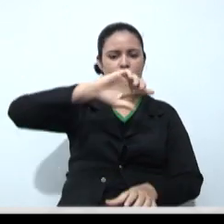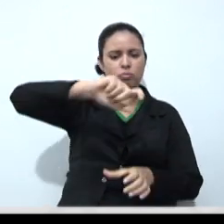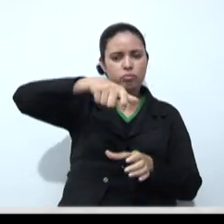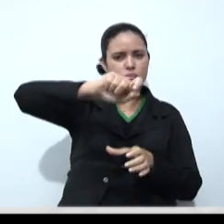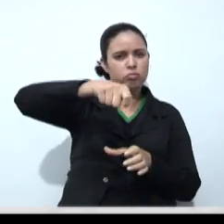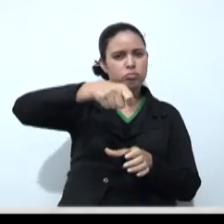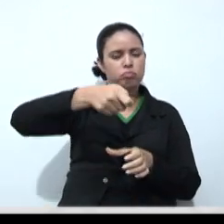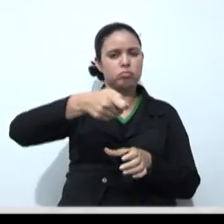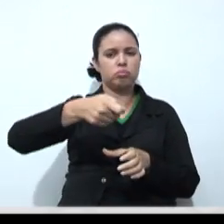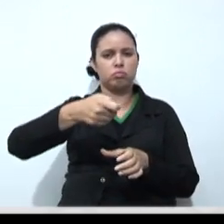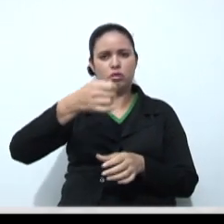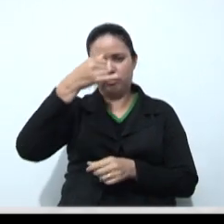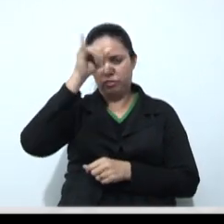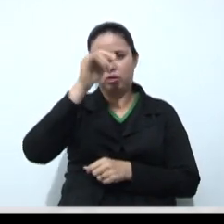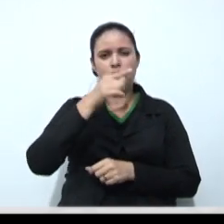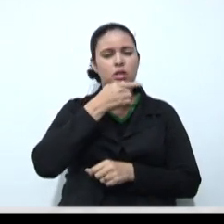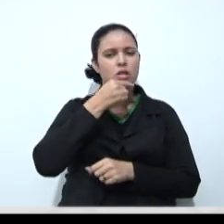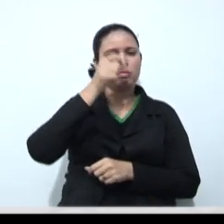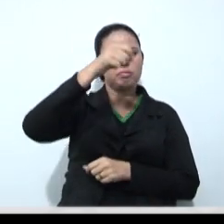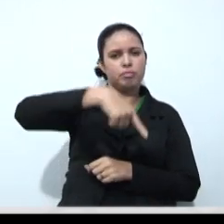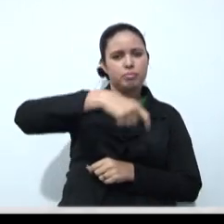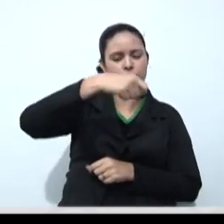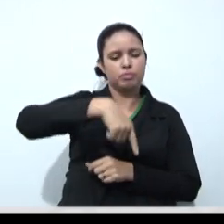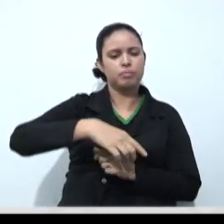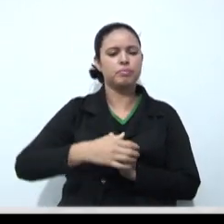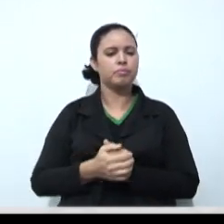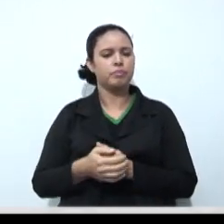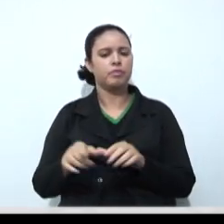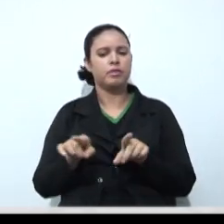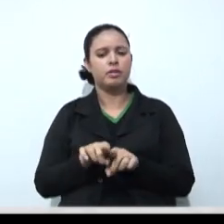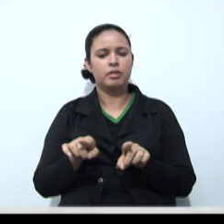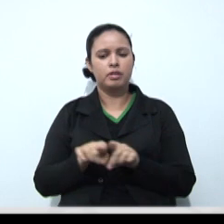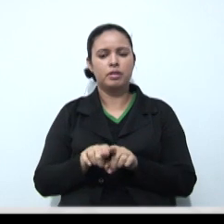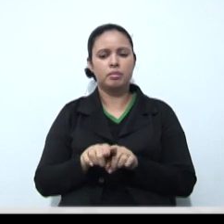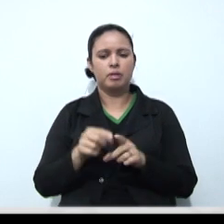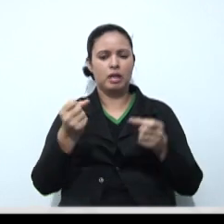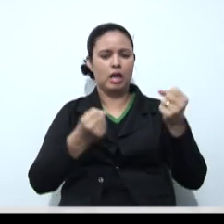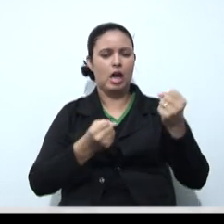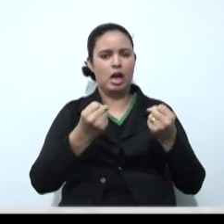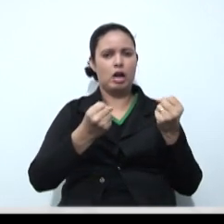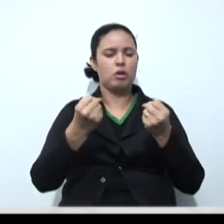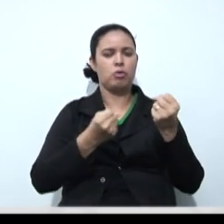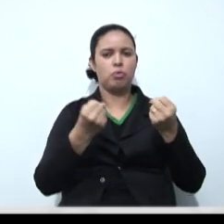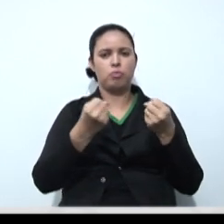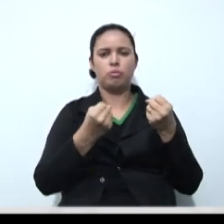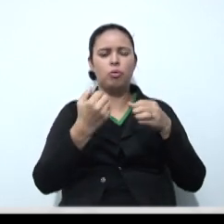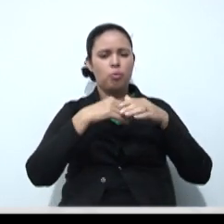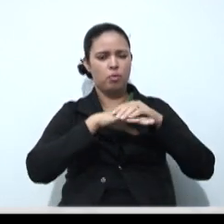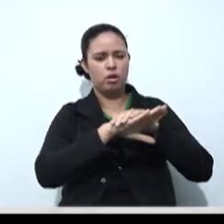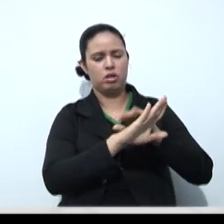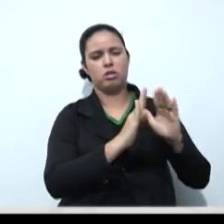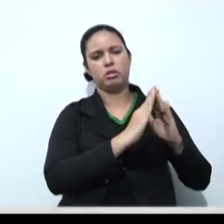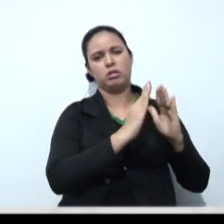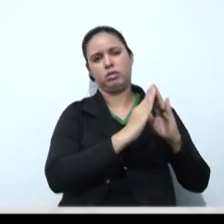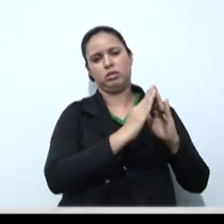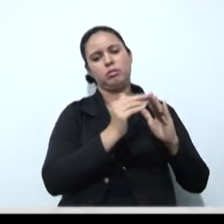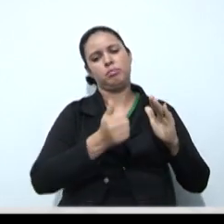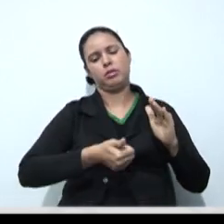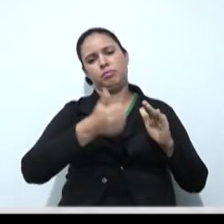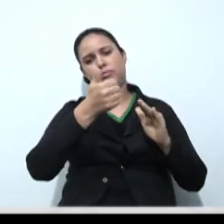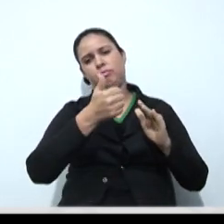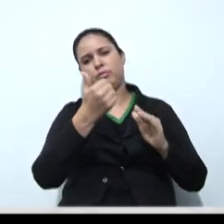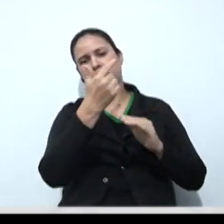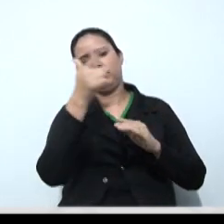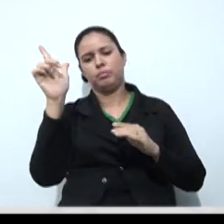Reduzir o consumo de energia elétrica, evitar andar apenas de carro, já foi falado inclusive no vídeo. E também, é